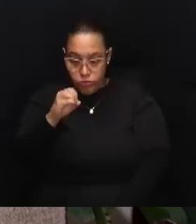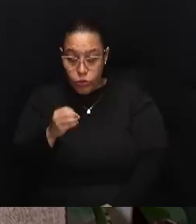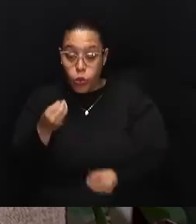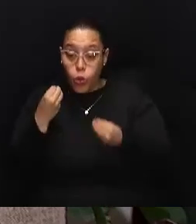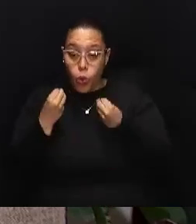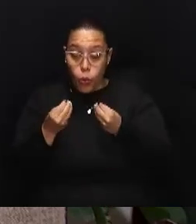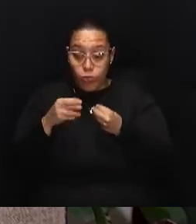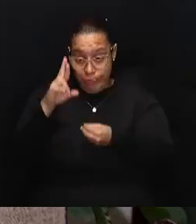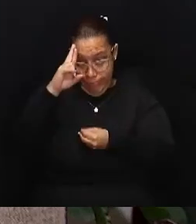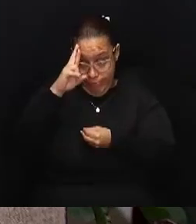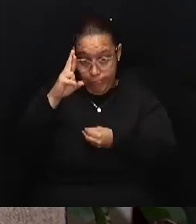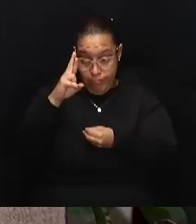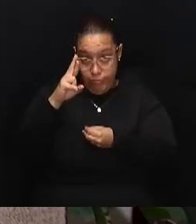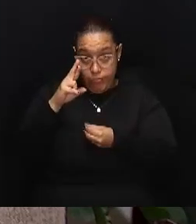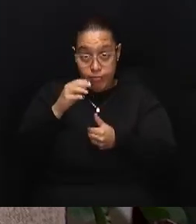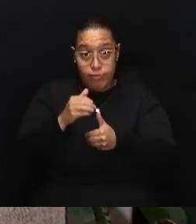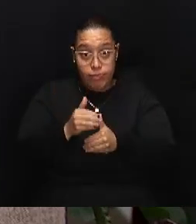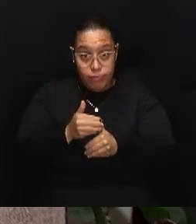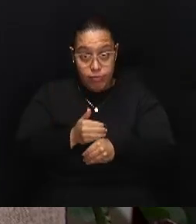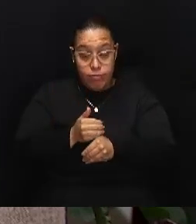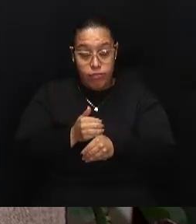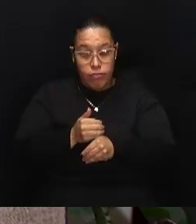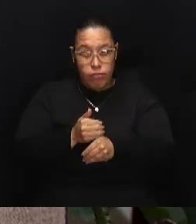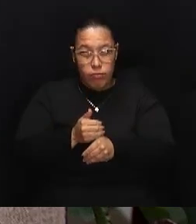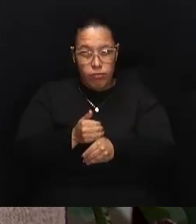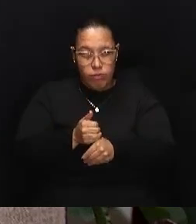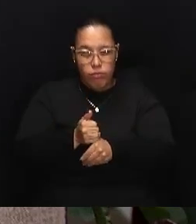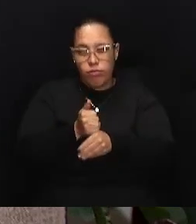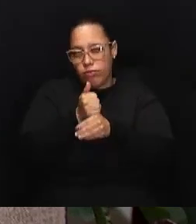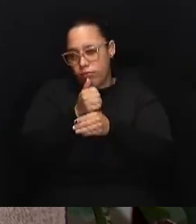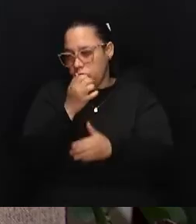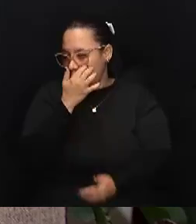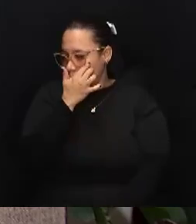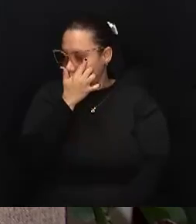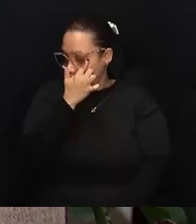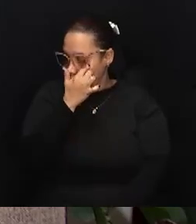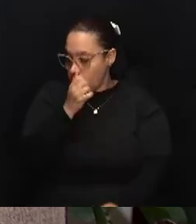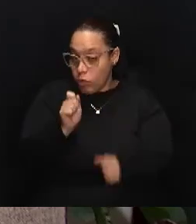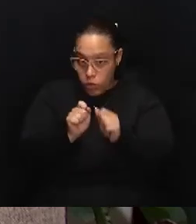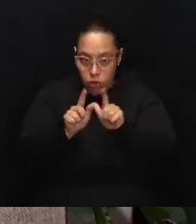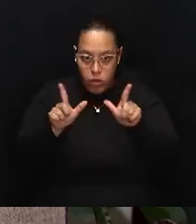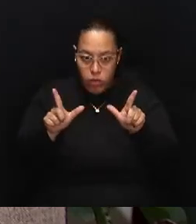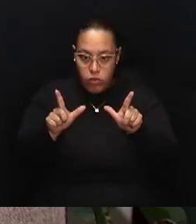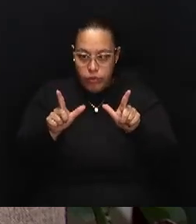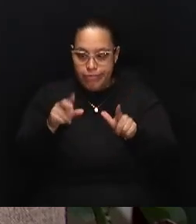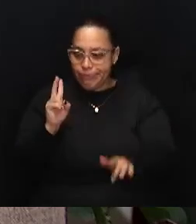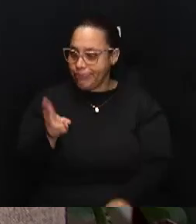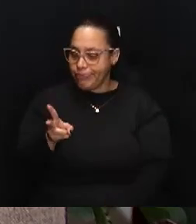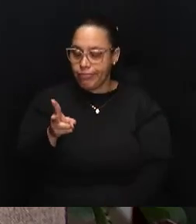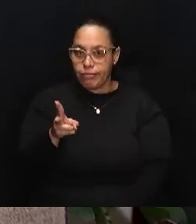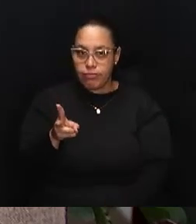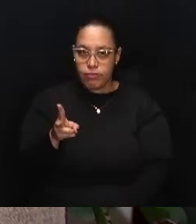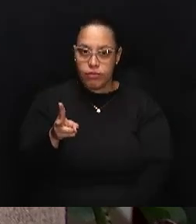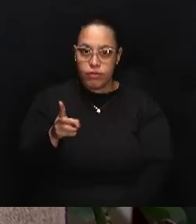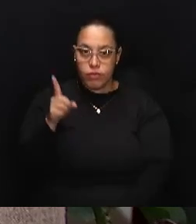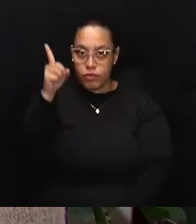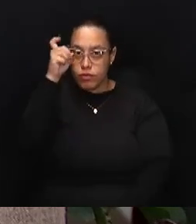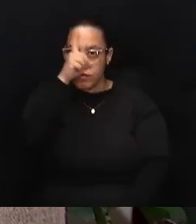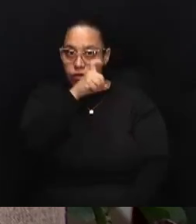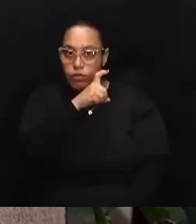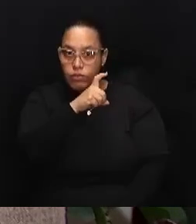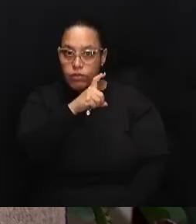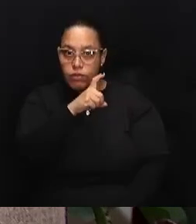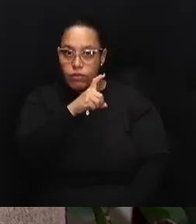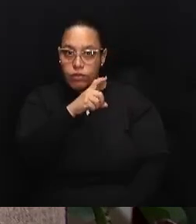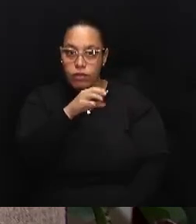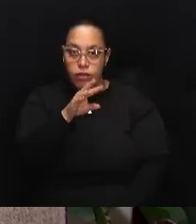titular, ele era conhecido e na campanha se destacou mais, né? E sempre vice é mais